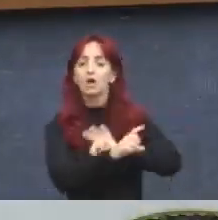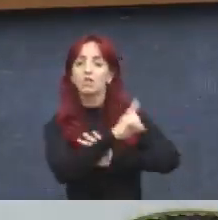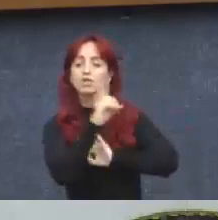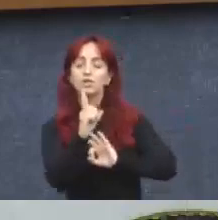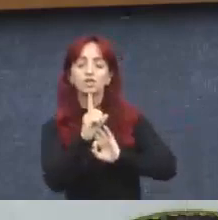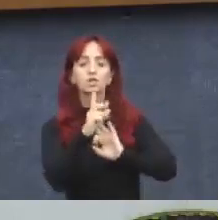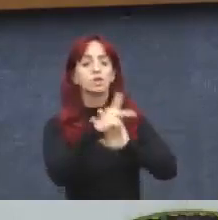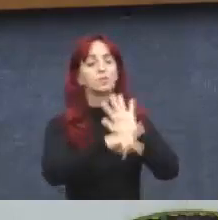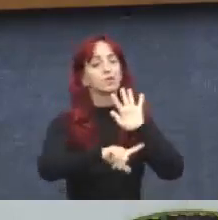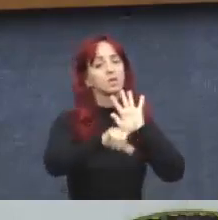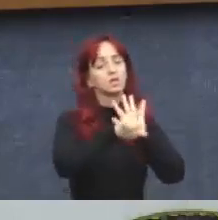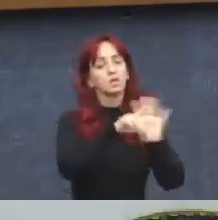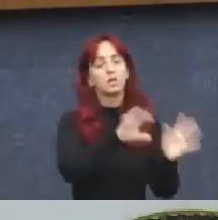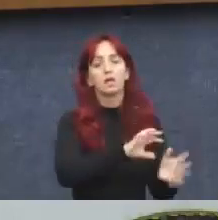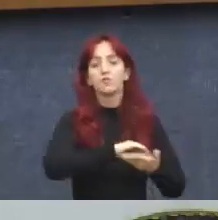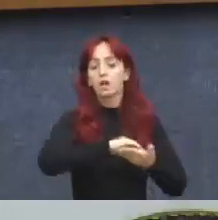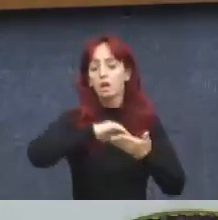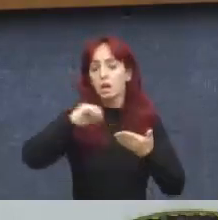projetos de lei